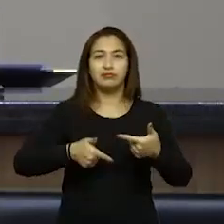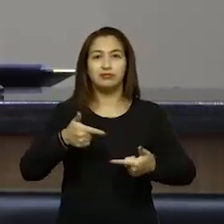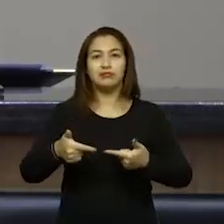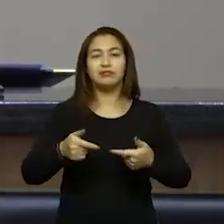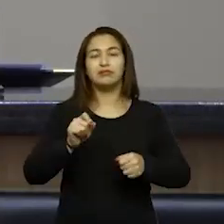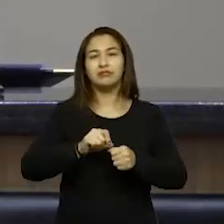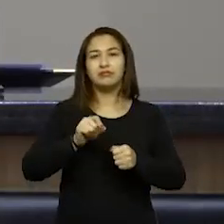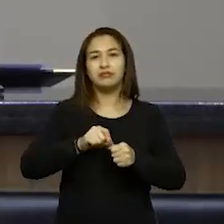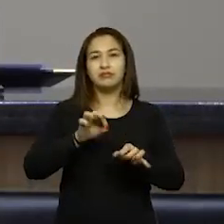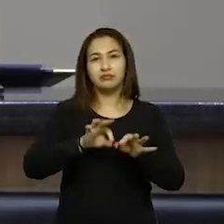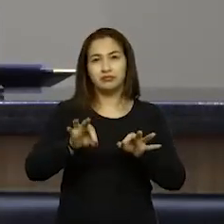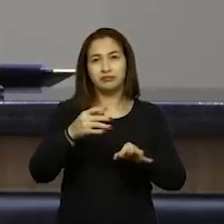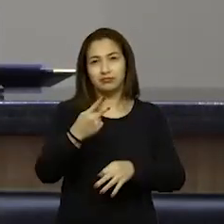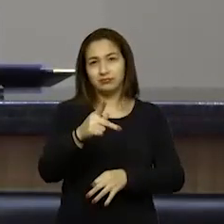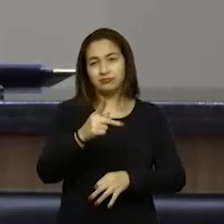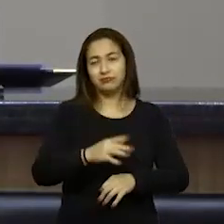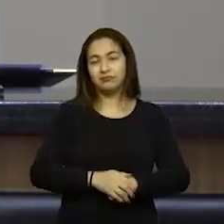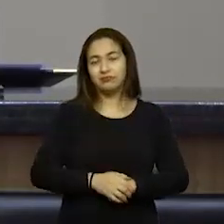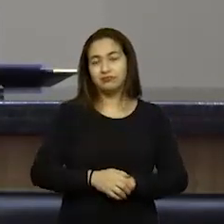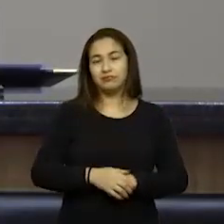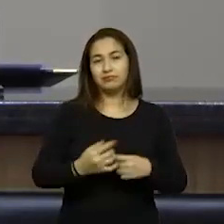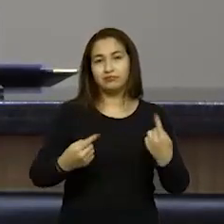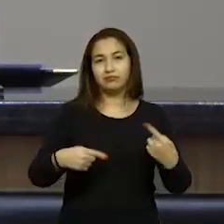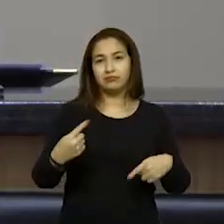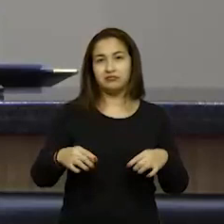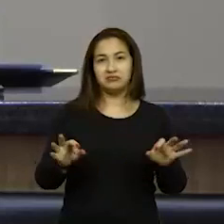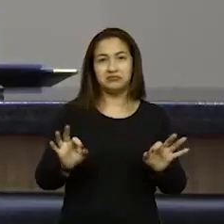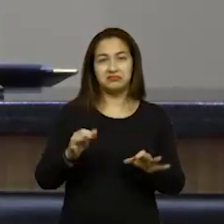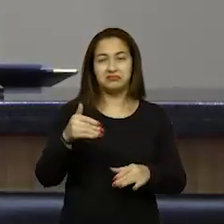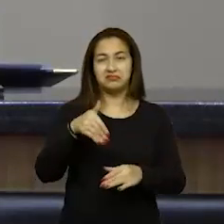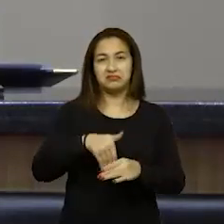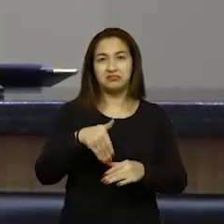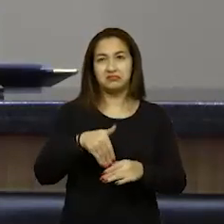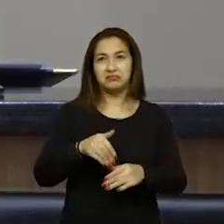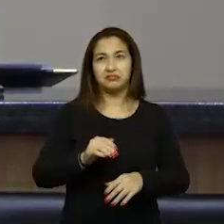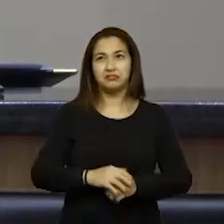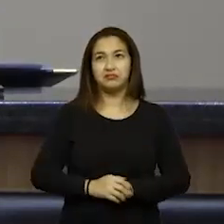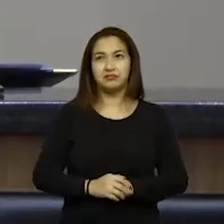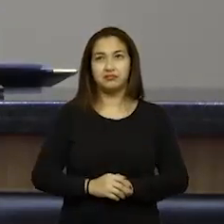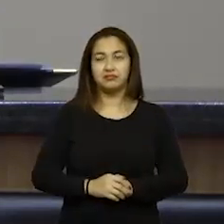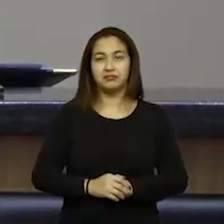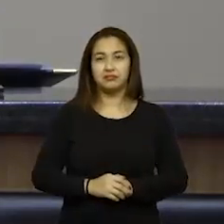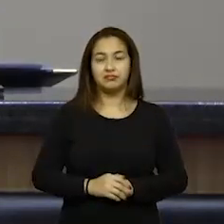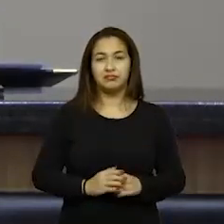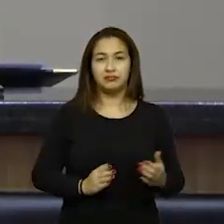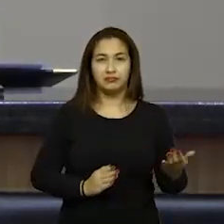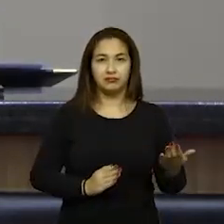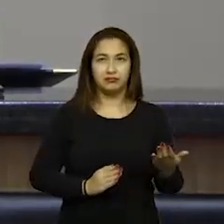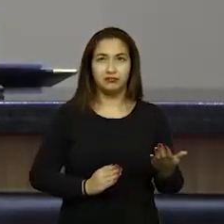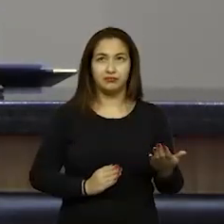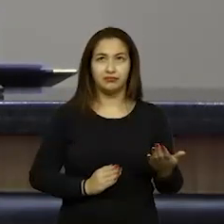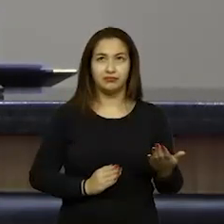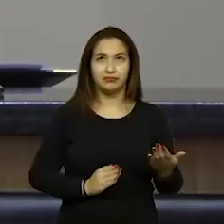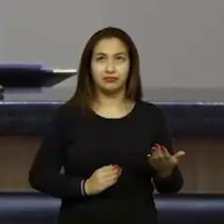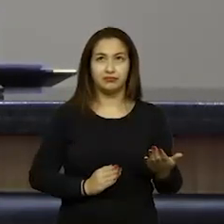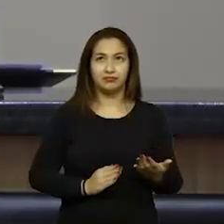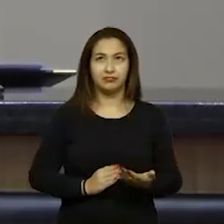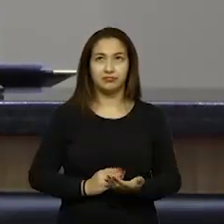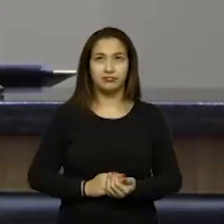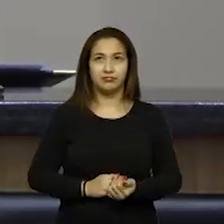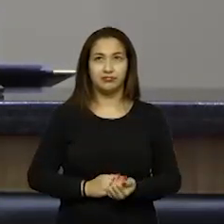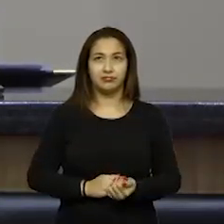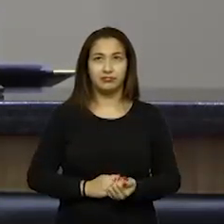referida entidade. Em discussão, não havendo quem queira discutir, em votação.